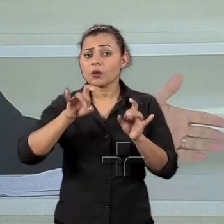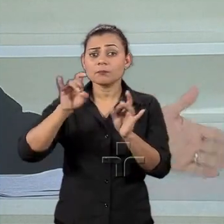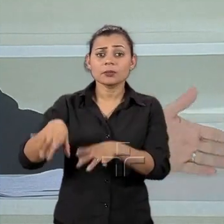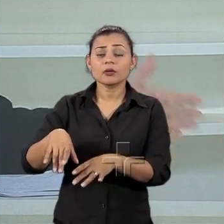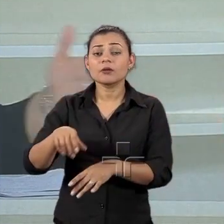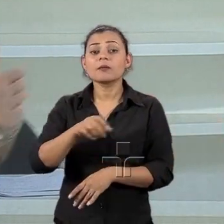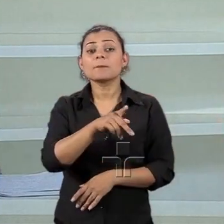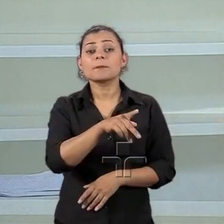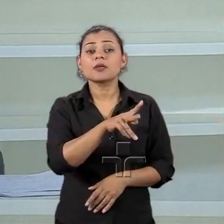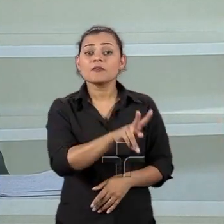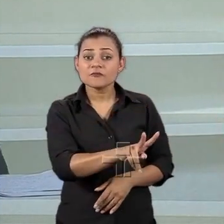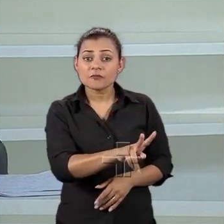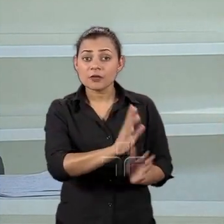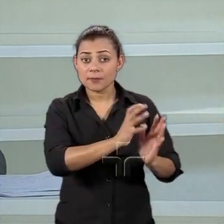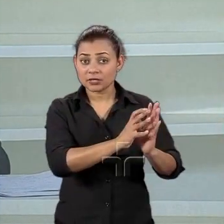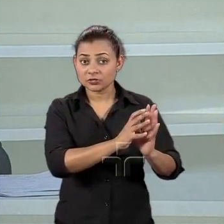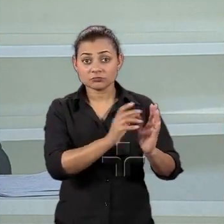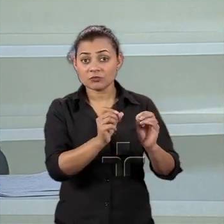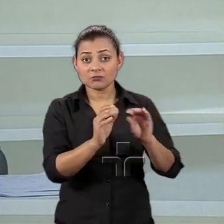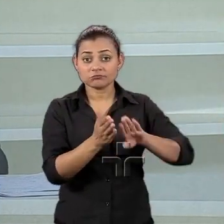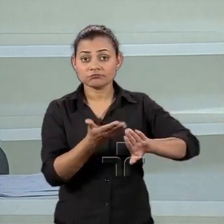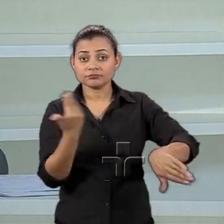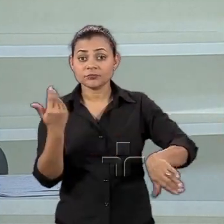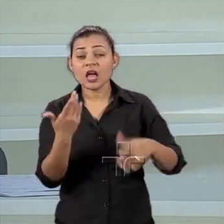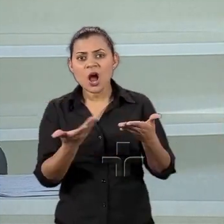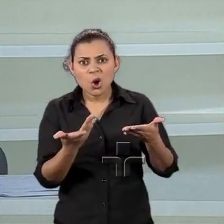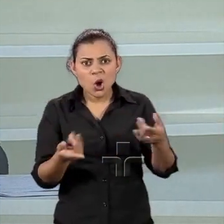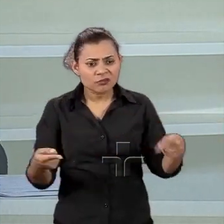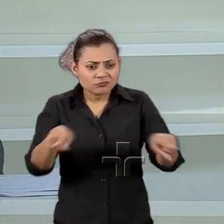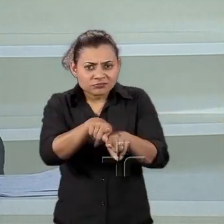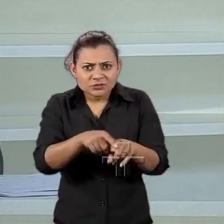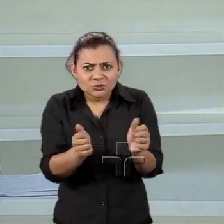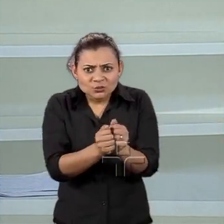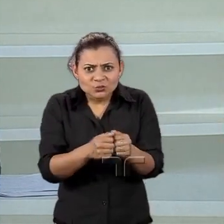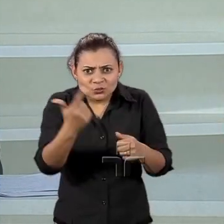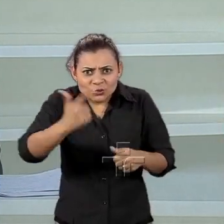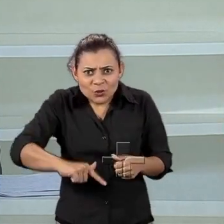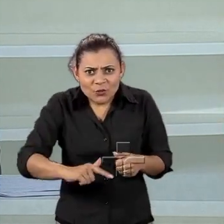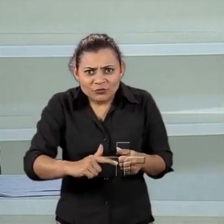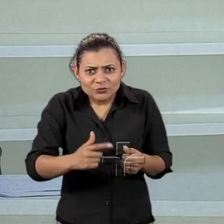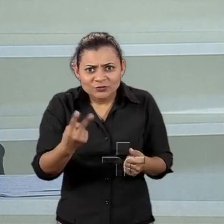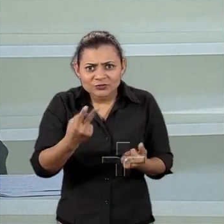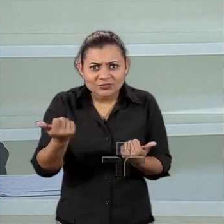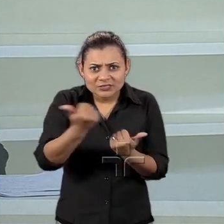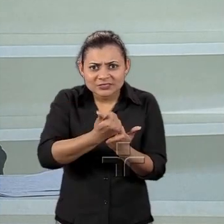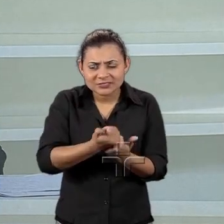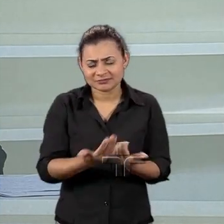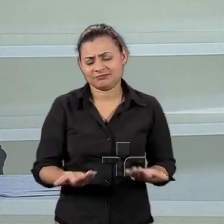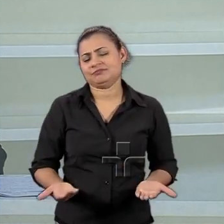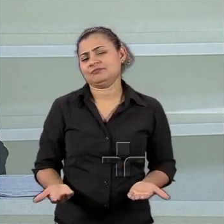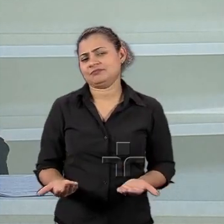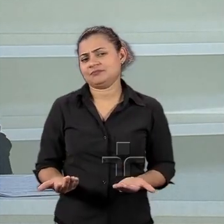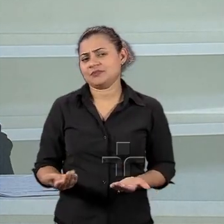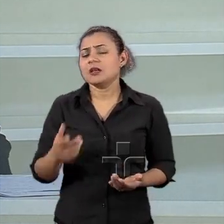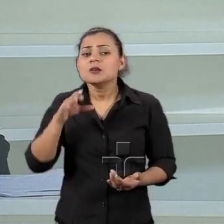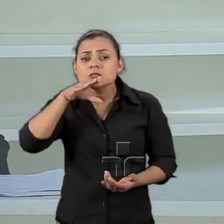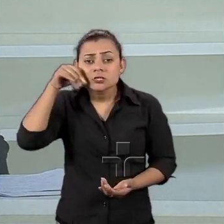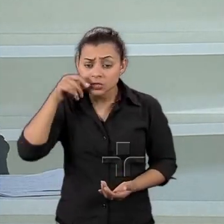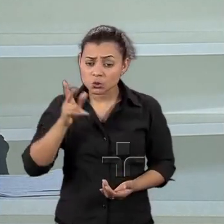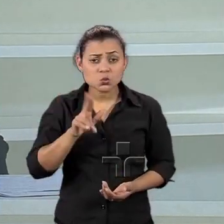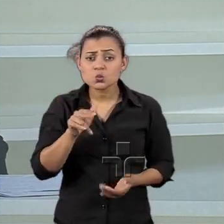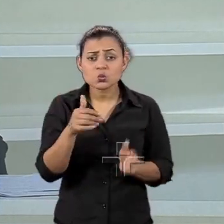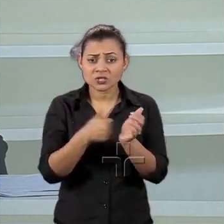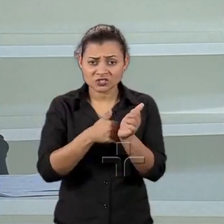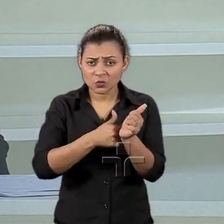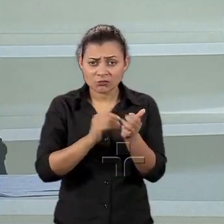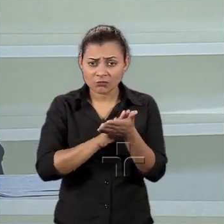PV, ela agora chama o PV para ser o seu vice. Com relação ao Ciro Gomes, ele nunca escondeu que é amigo de anos